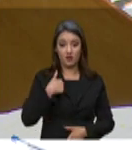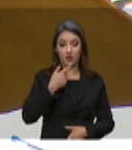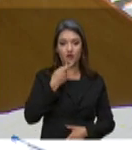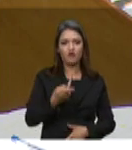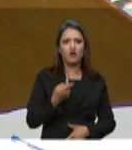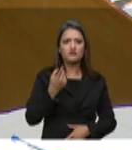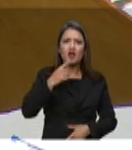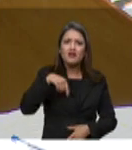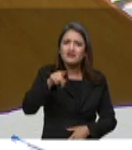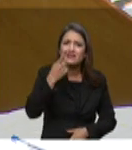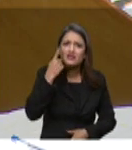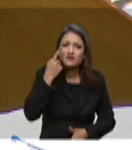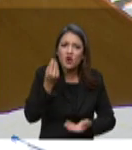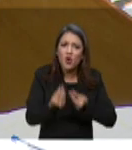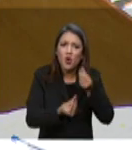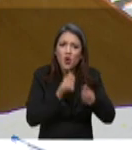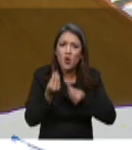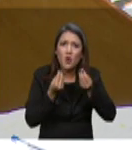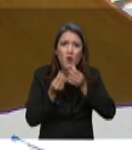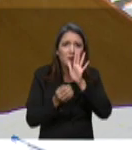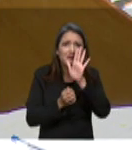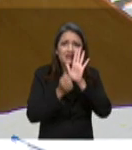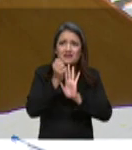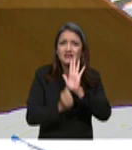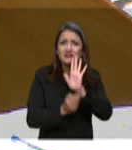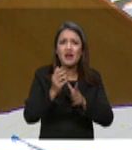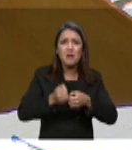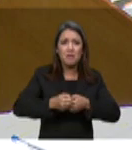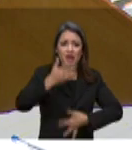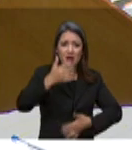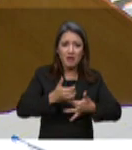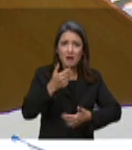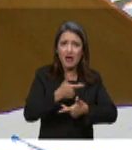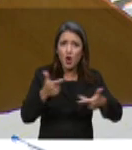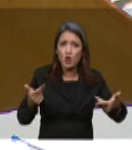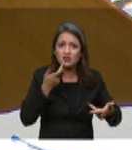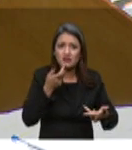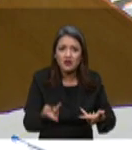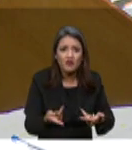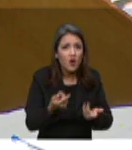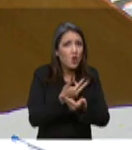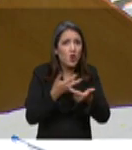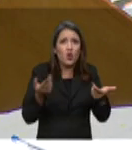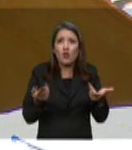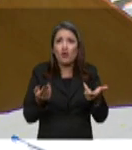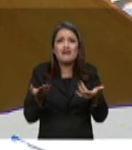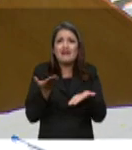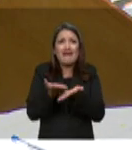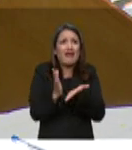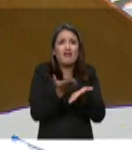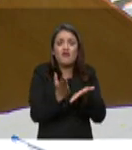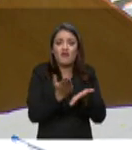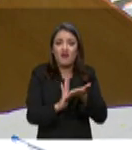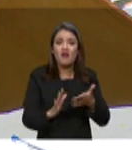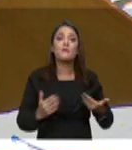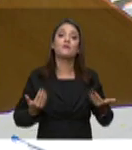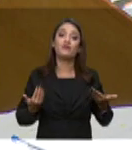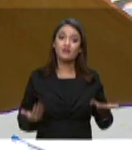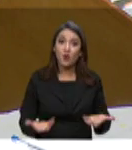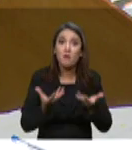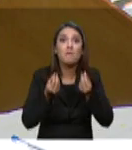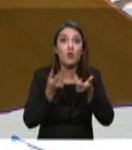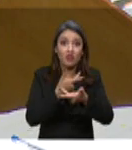como se vê de todo e Simaria emaranhado de afirmações várias vezes sem pé e sem cabeça assim